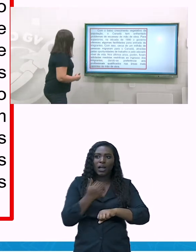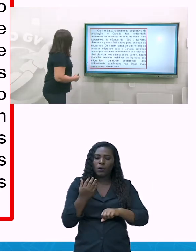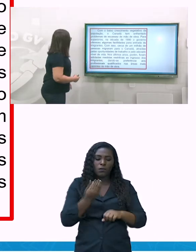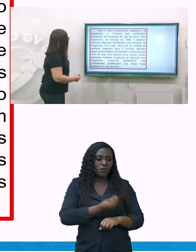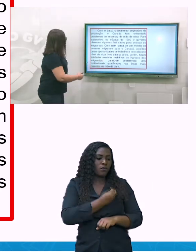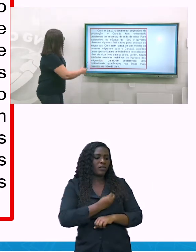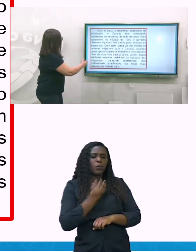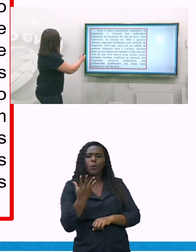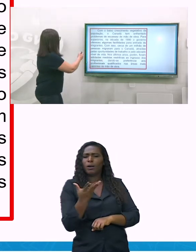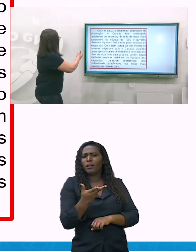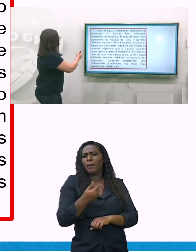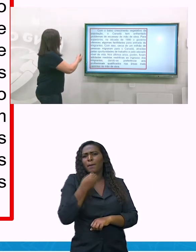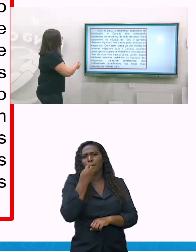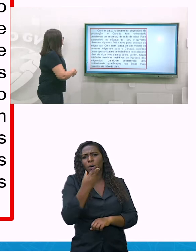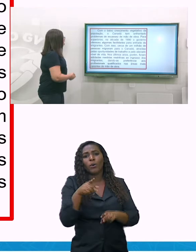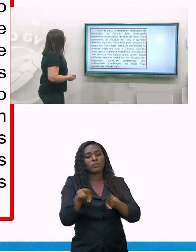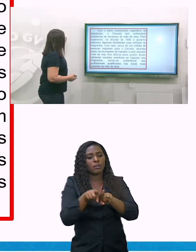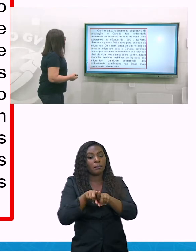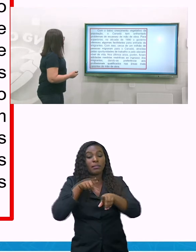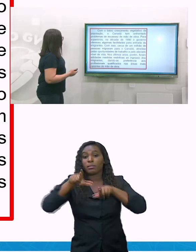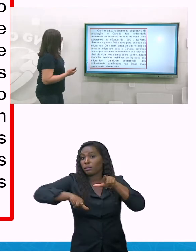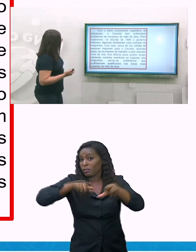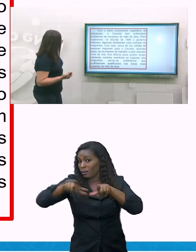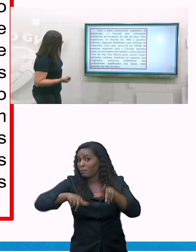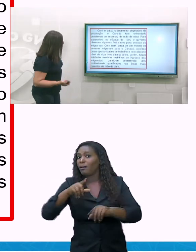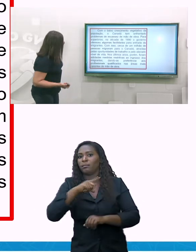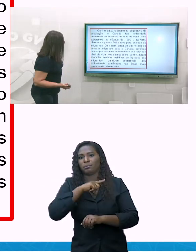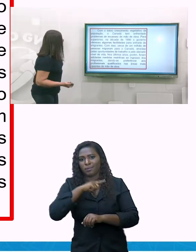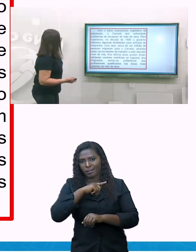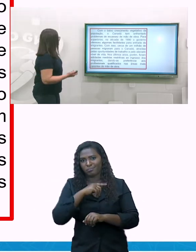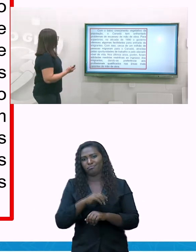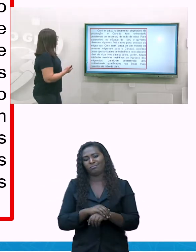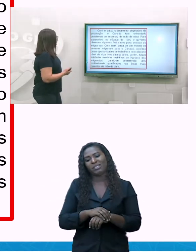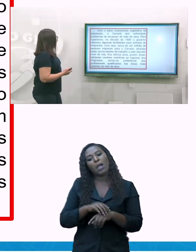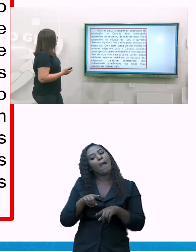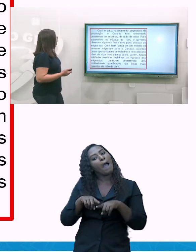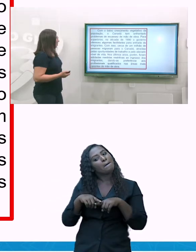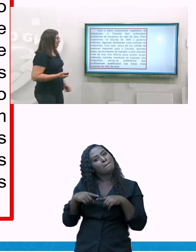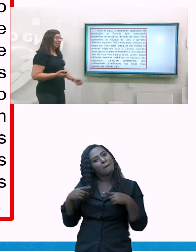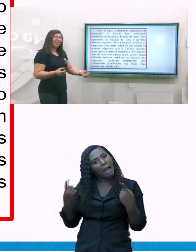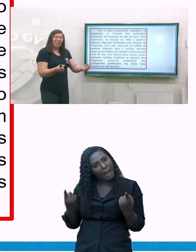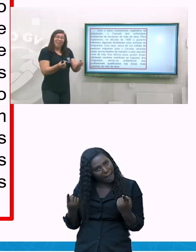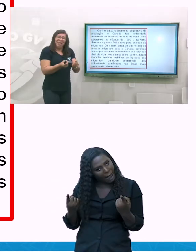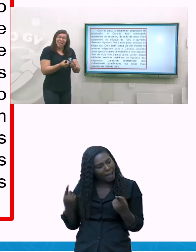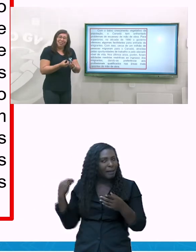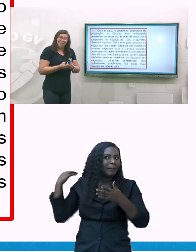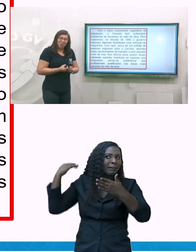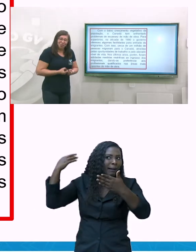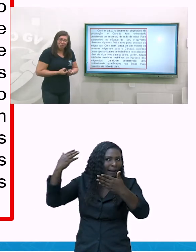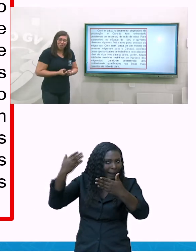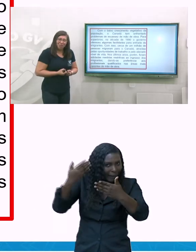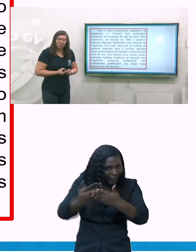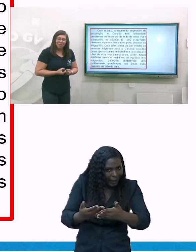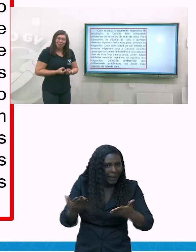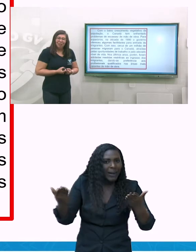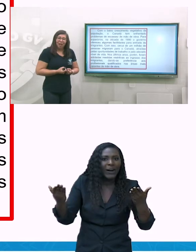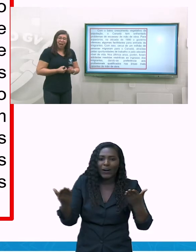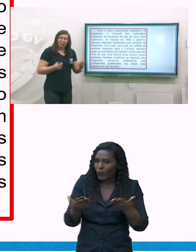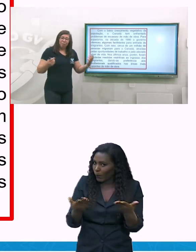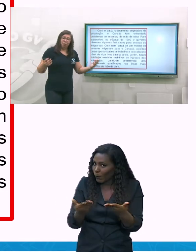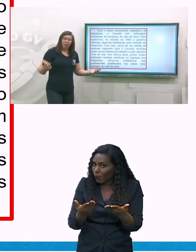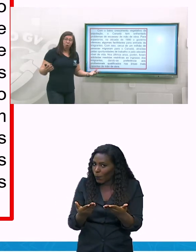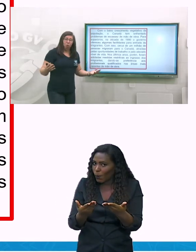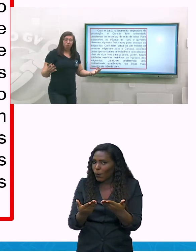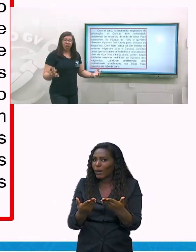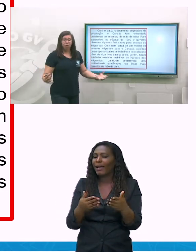boa. Nos últimos anos, porém, foram adotadas medidas restritivas.